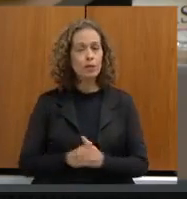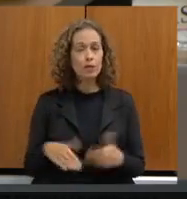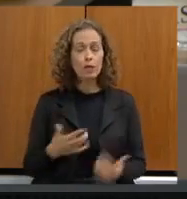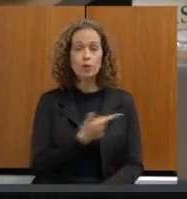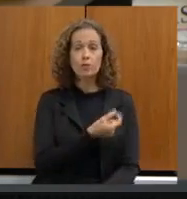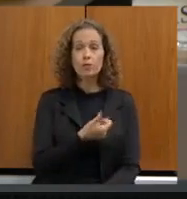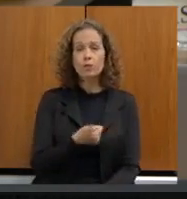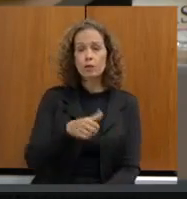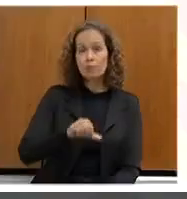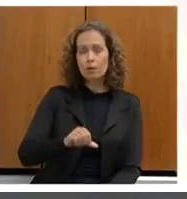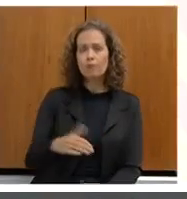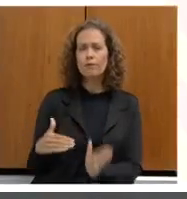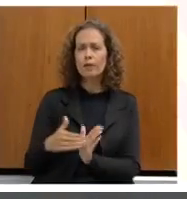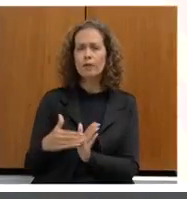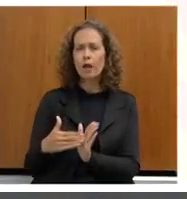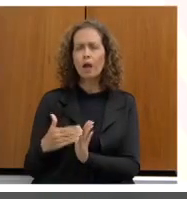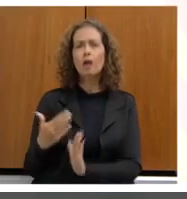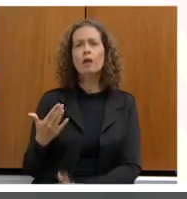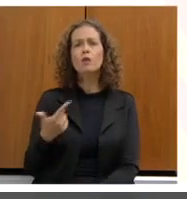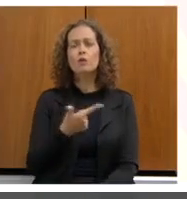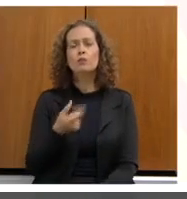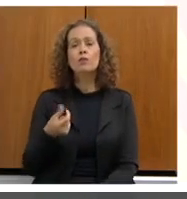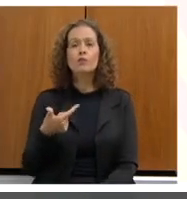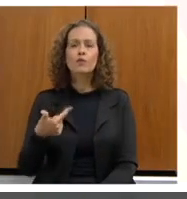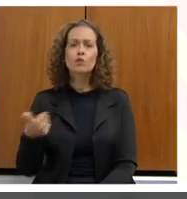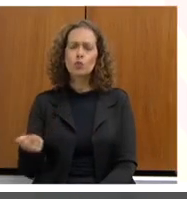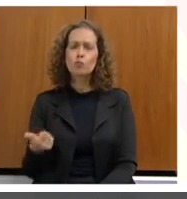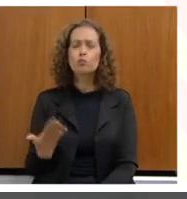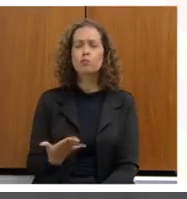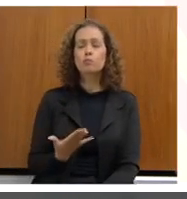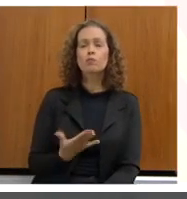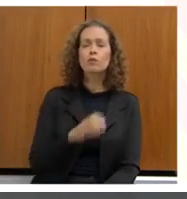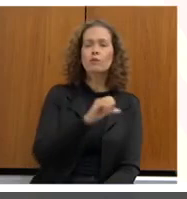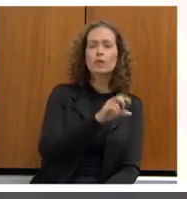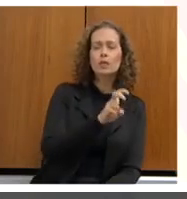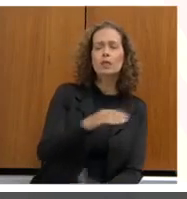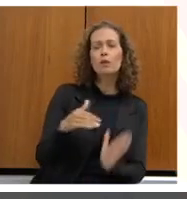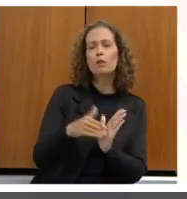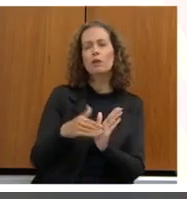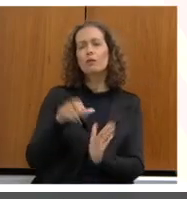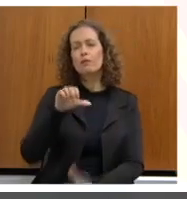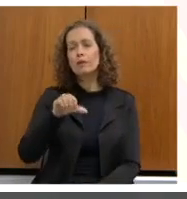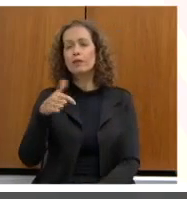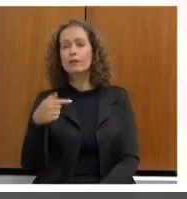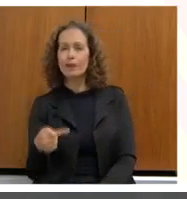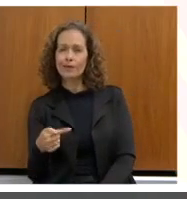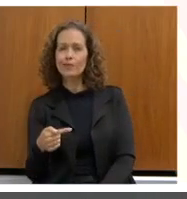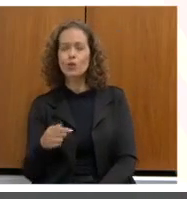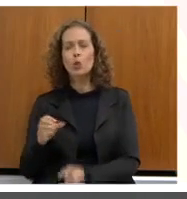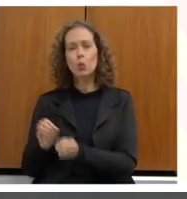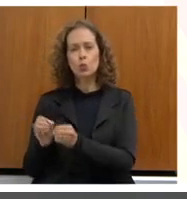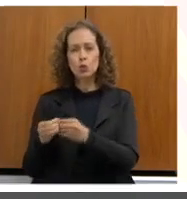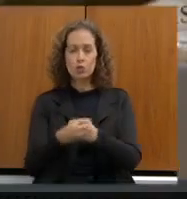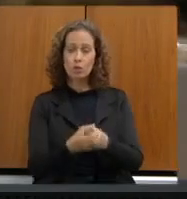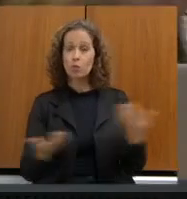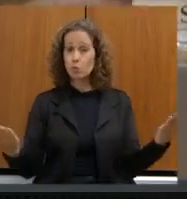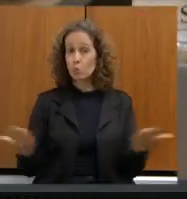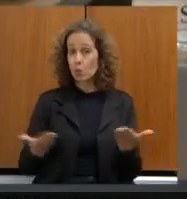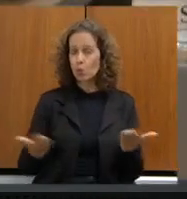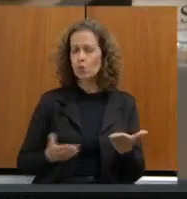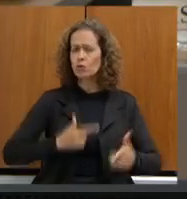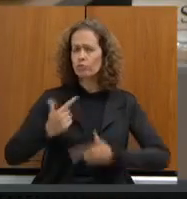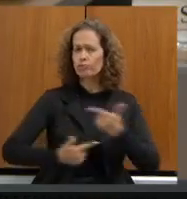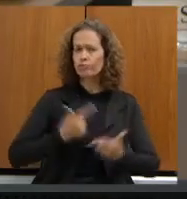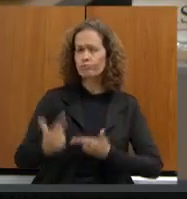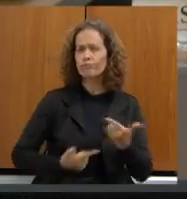2019-2021 nós saímos de 25 para 97 municípios hoje nós temos um serviço portfólio é o lá naquele